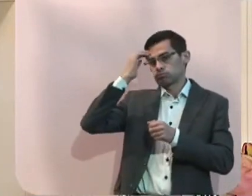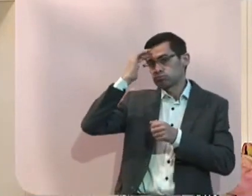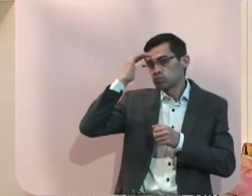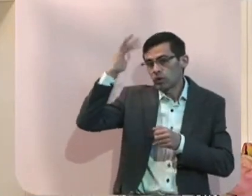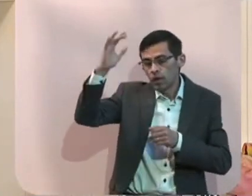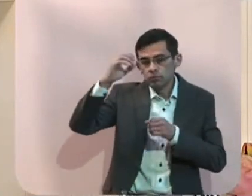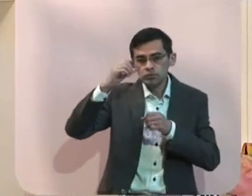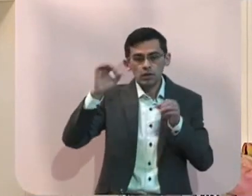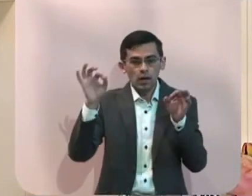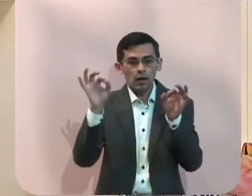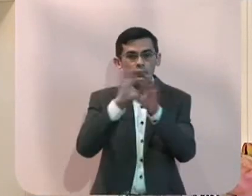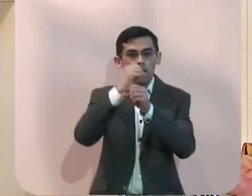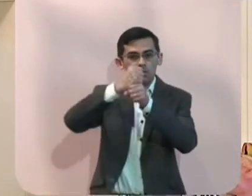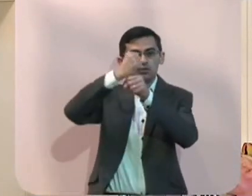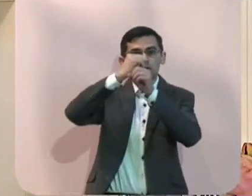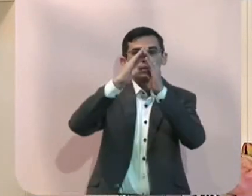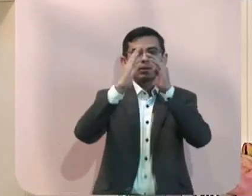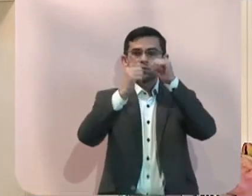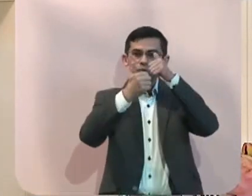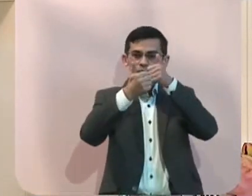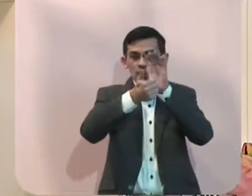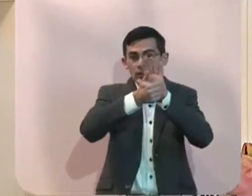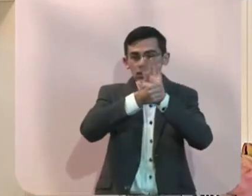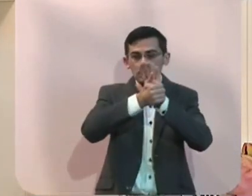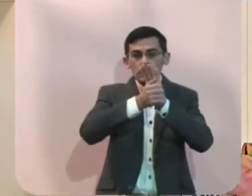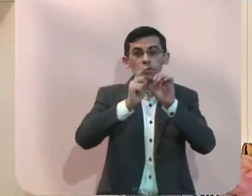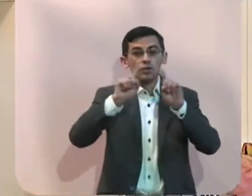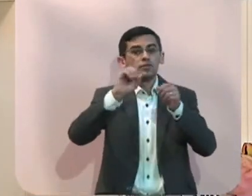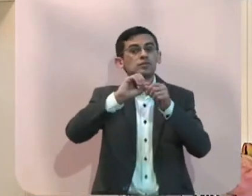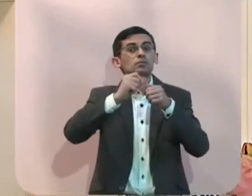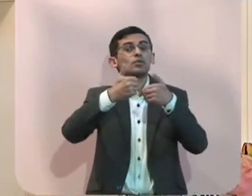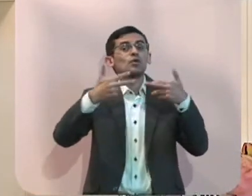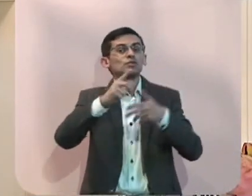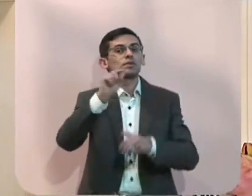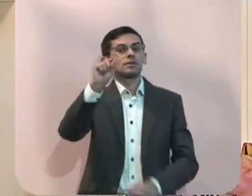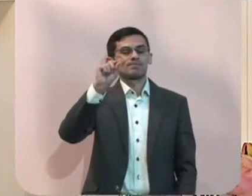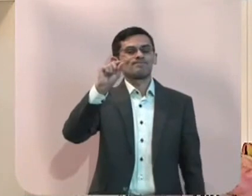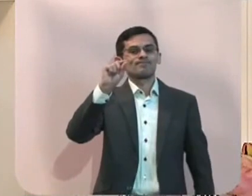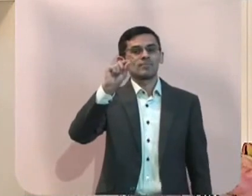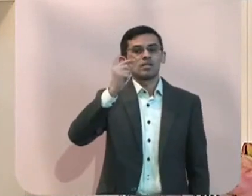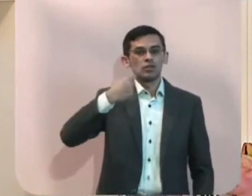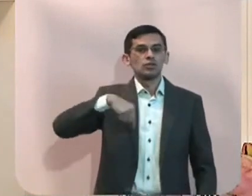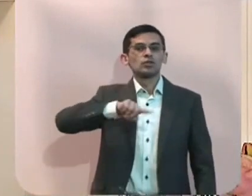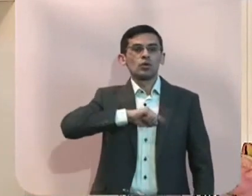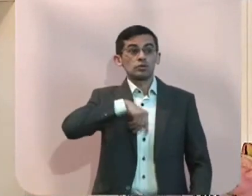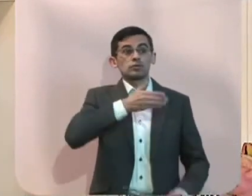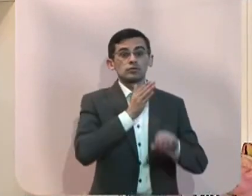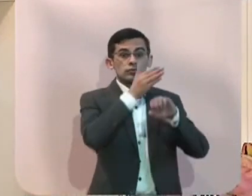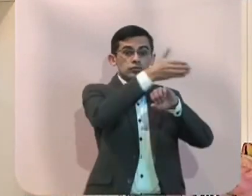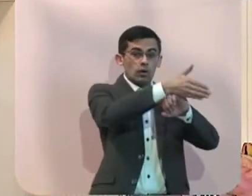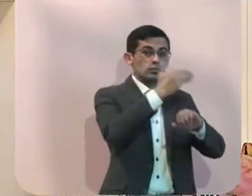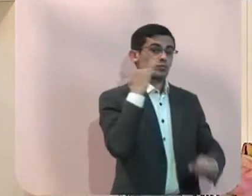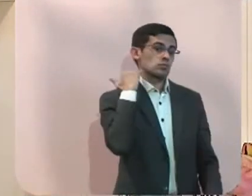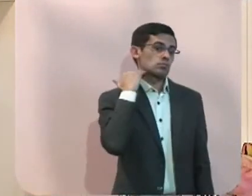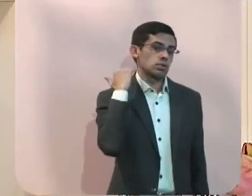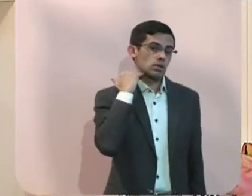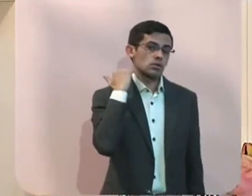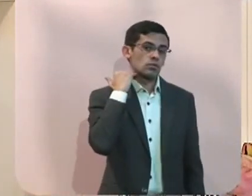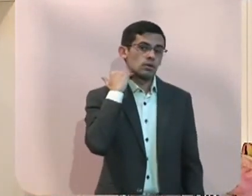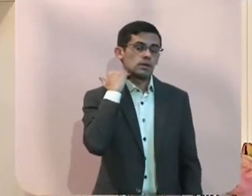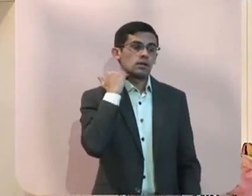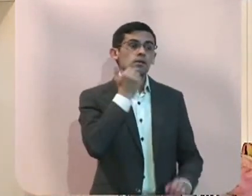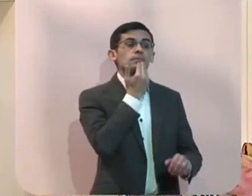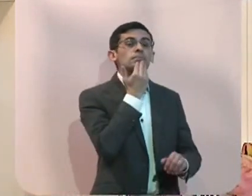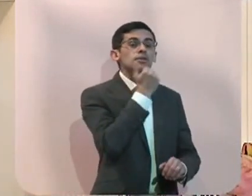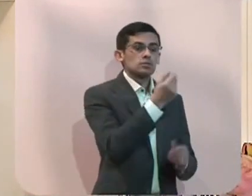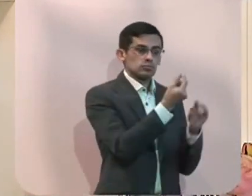templo, em 2014, nós fizemos algo inusitado. Nós fomos a um banco, não é, o Banco Bradesco,